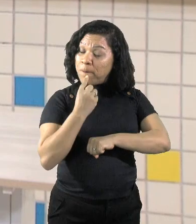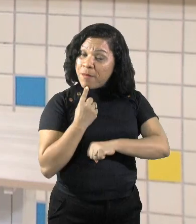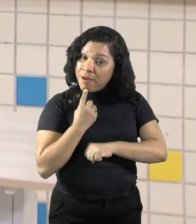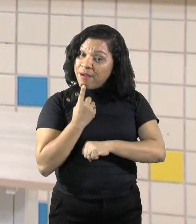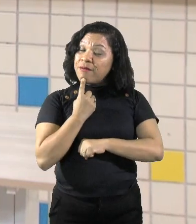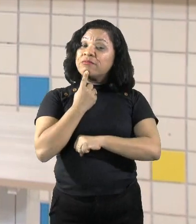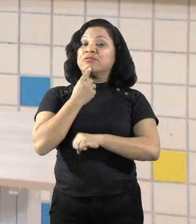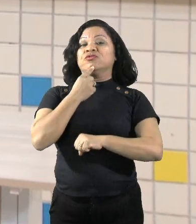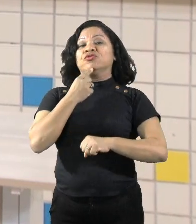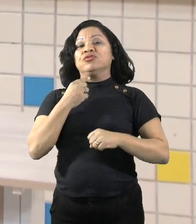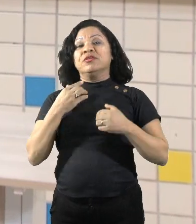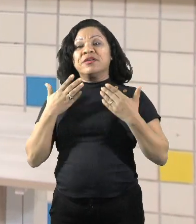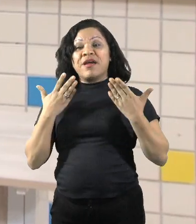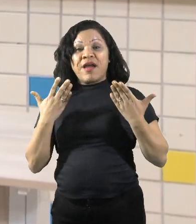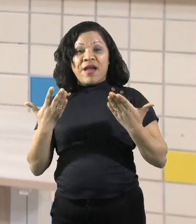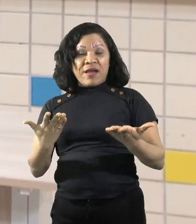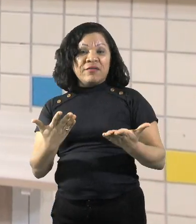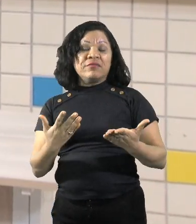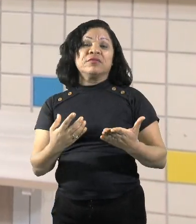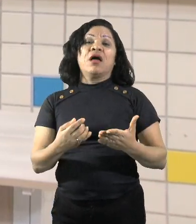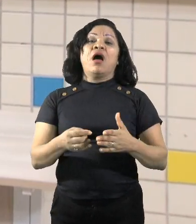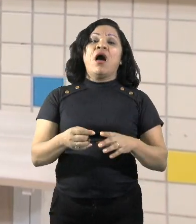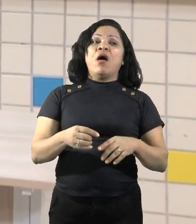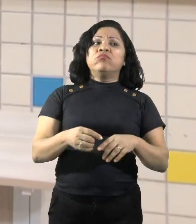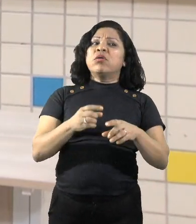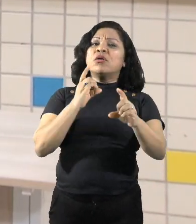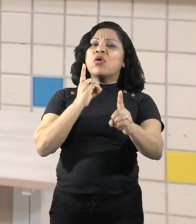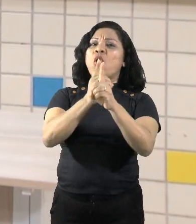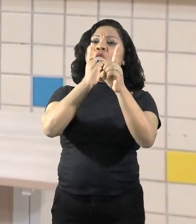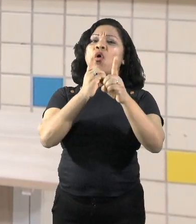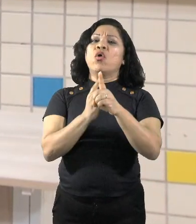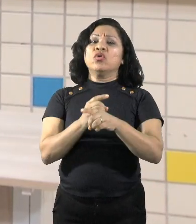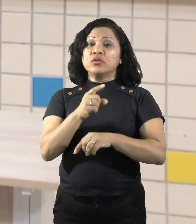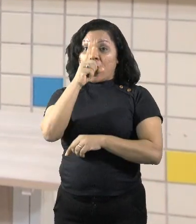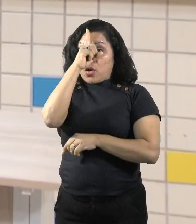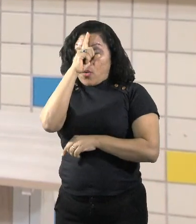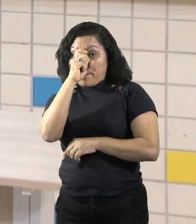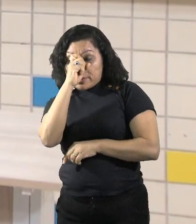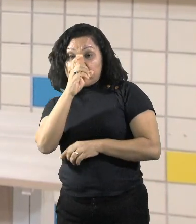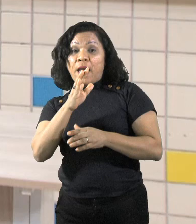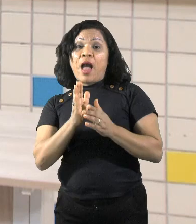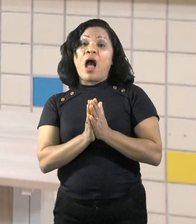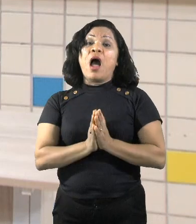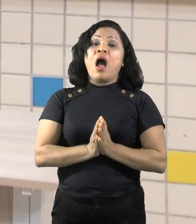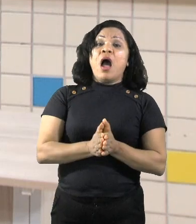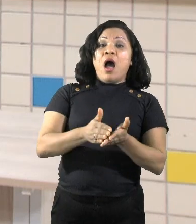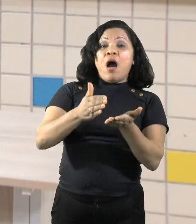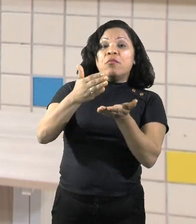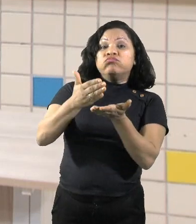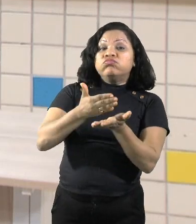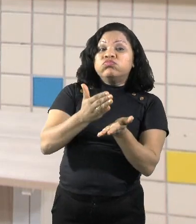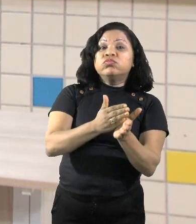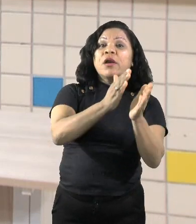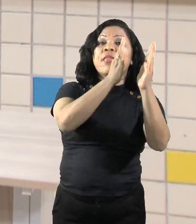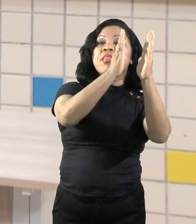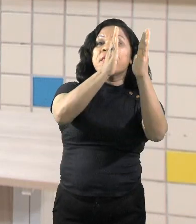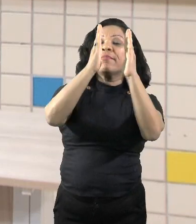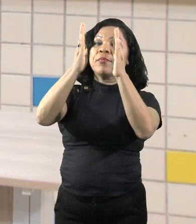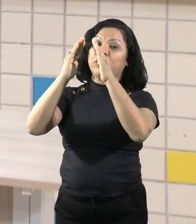imagem adequada para se ter nos hospitais, na biblioteca da escola, porque quando estamos na biblioteca é um momento de